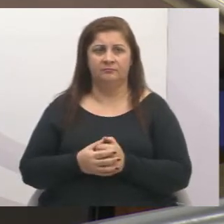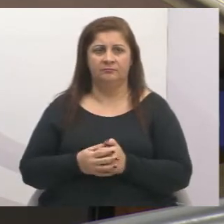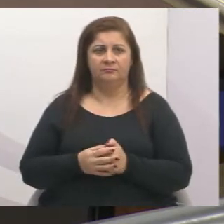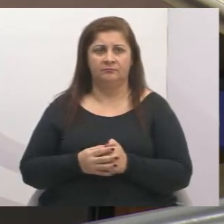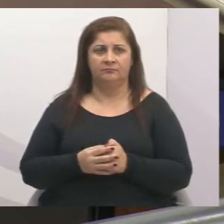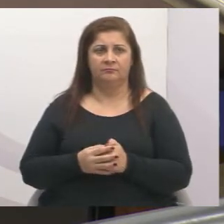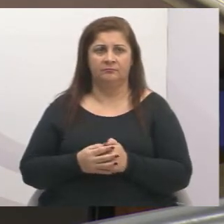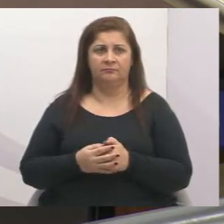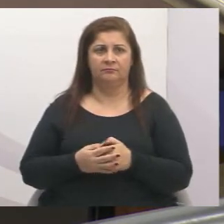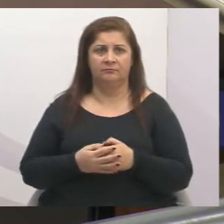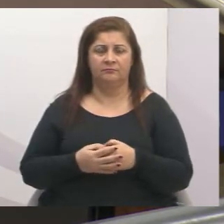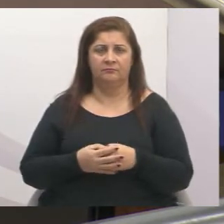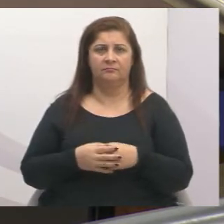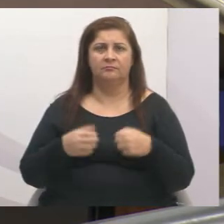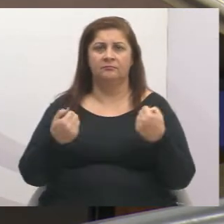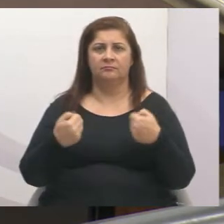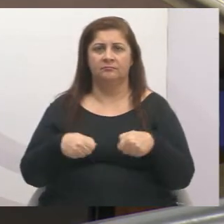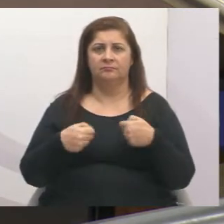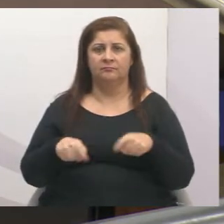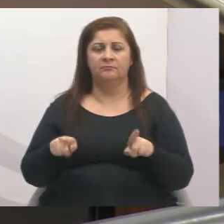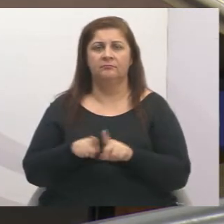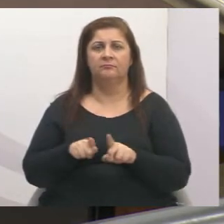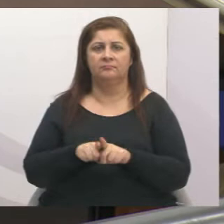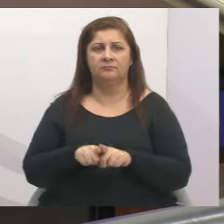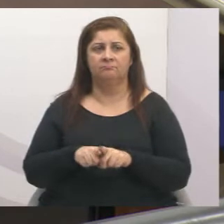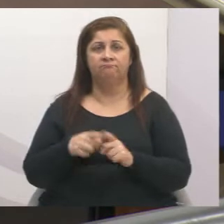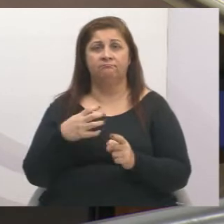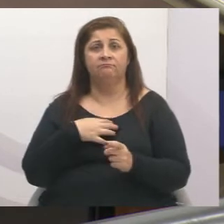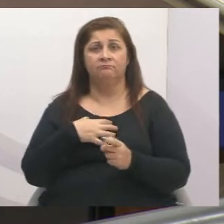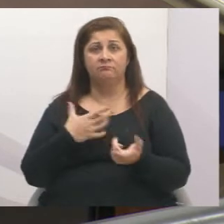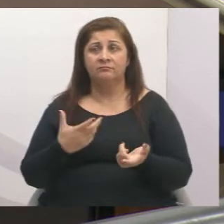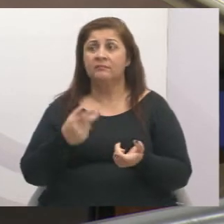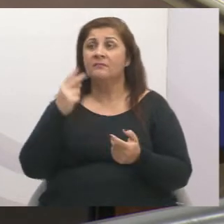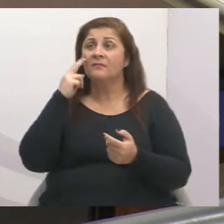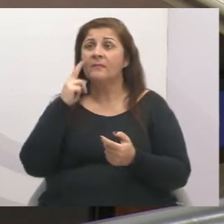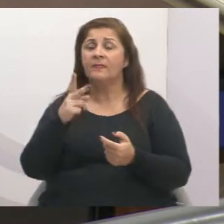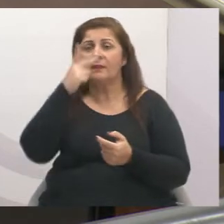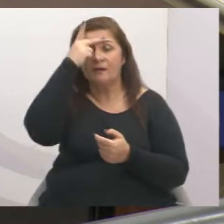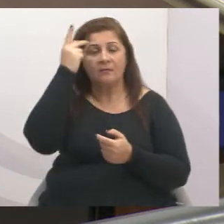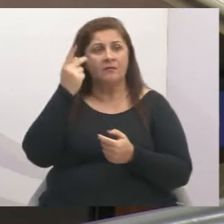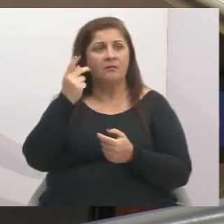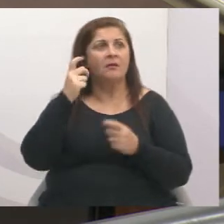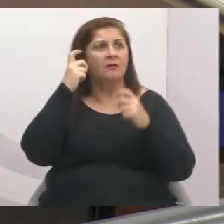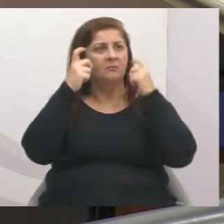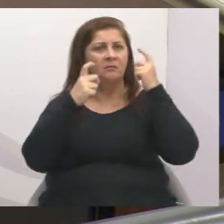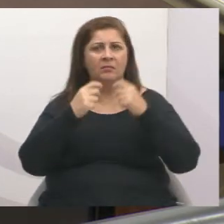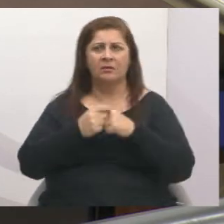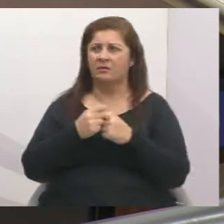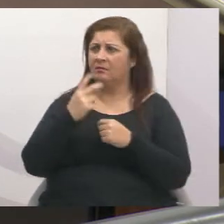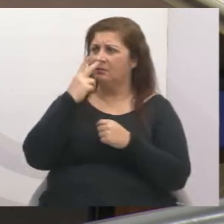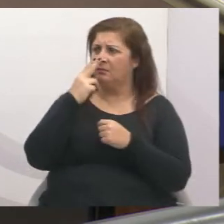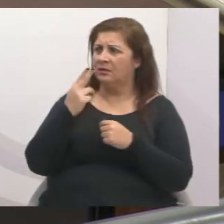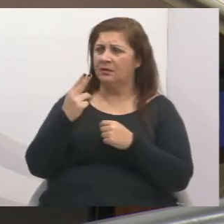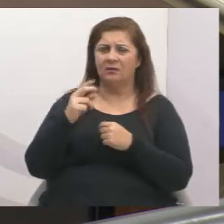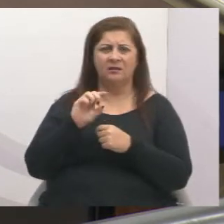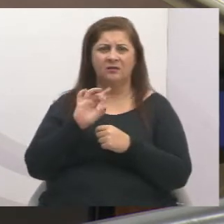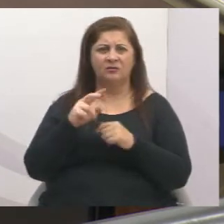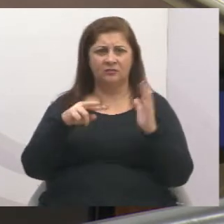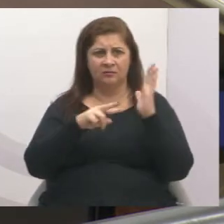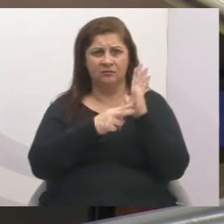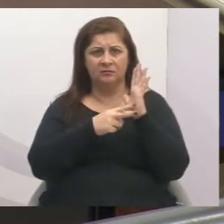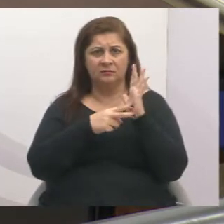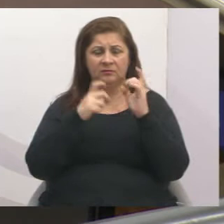precisa também a gente sentir, né, que as pessoas estão se importando com isso, porque a impressão que eu estou tendo é que só a gente do sindicato que está